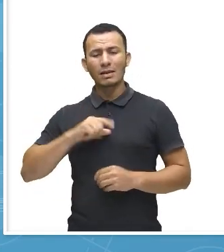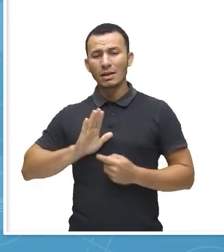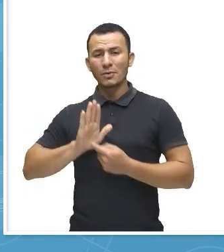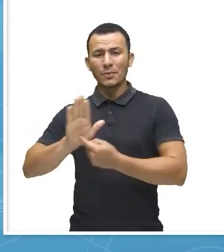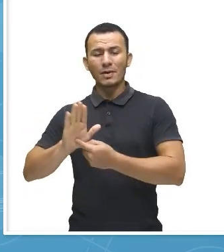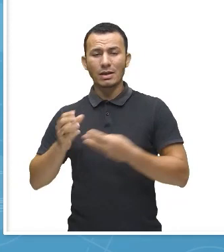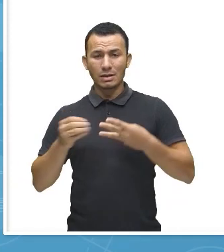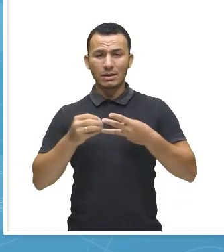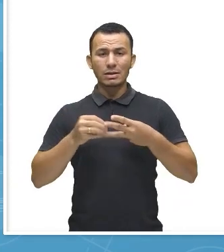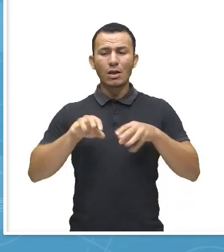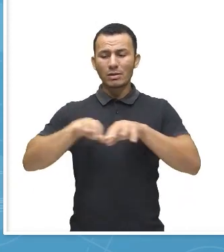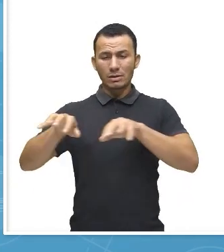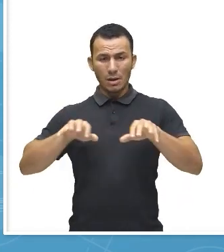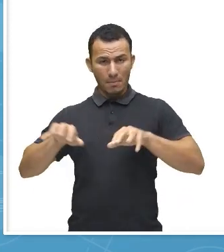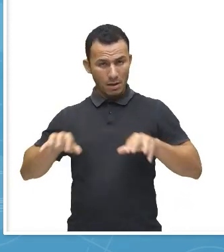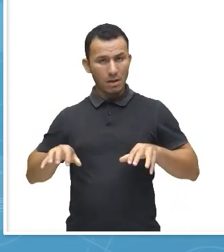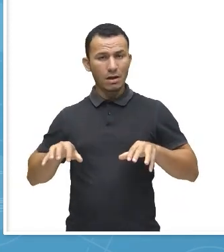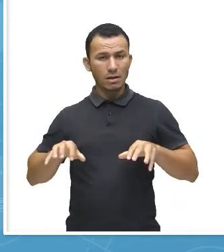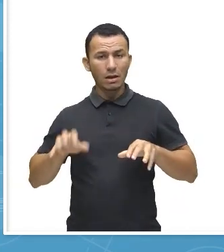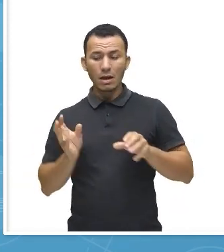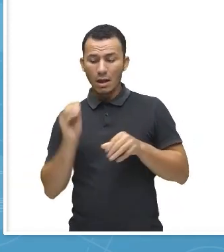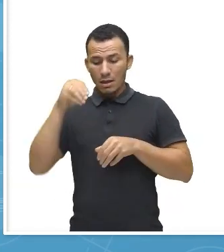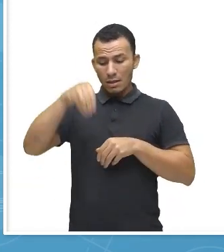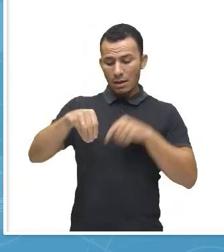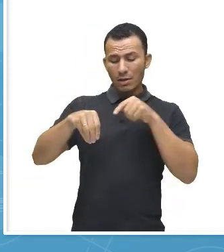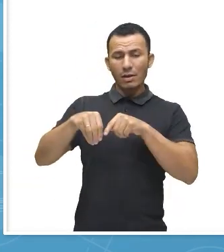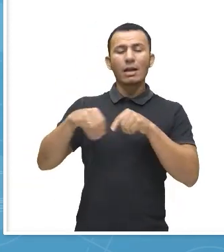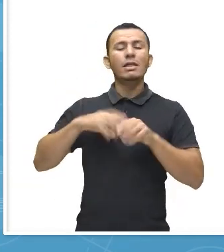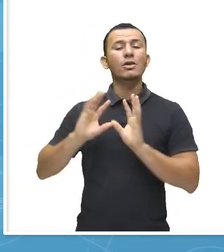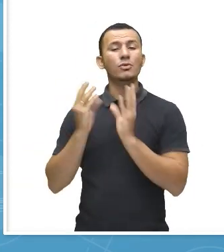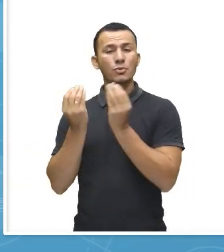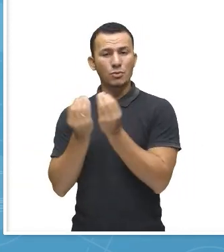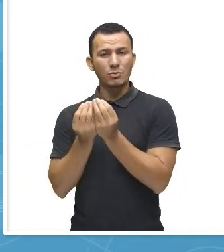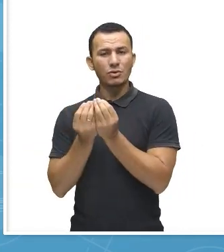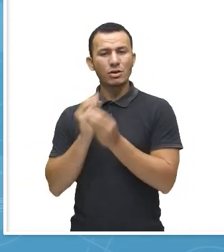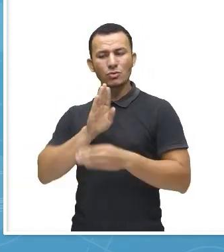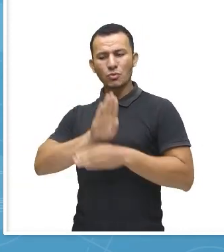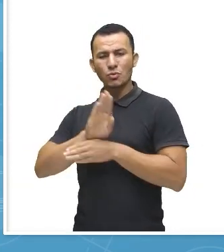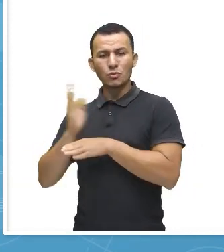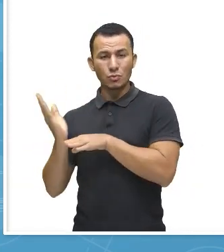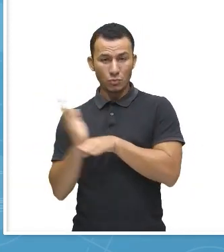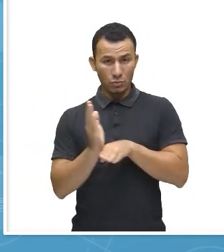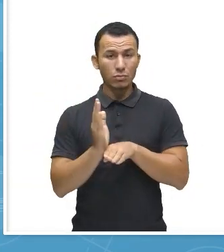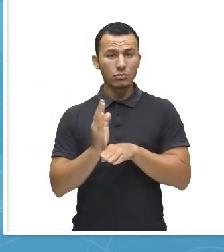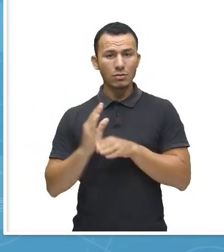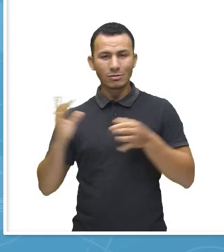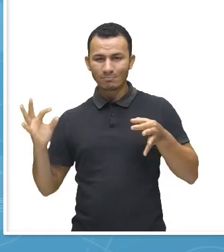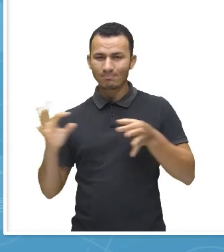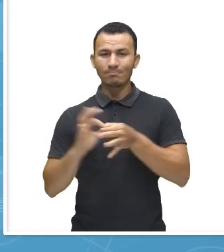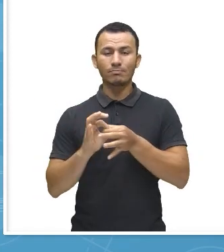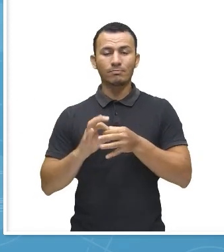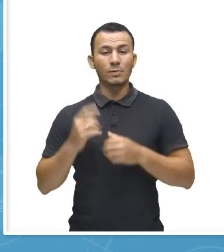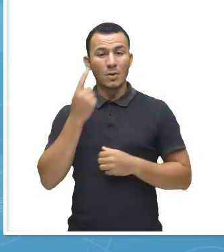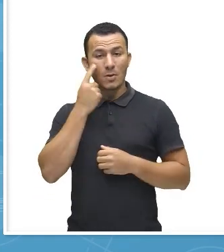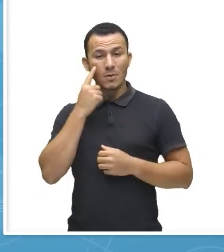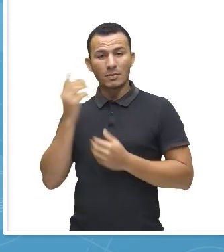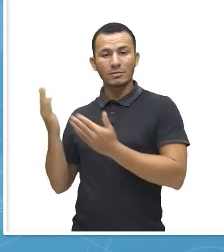as células separadas e entre elas uma substância, né, preenchendo aquele espaço, que é o que a gente vai observar na próxima